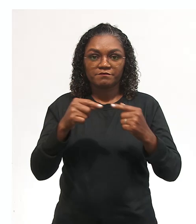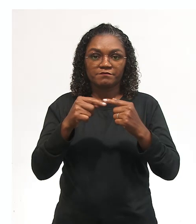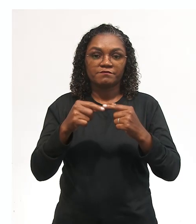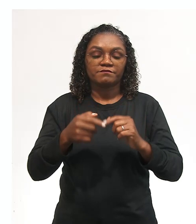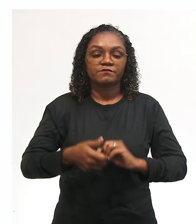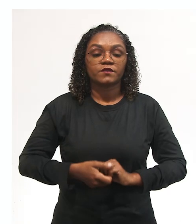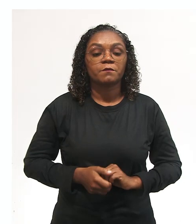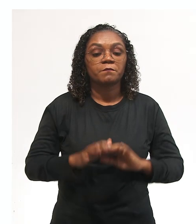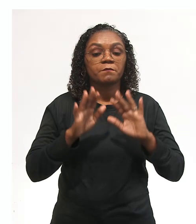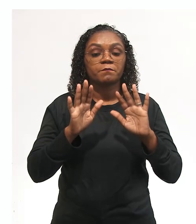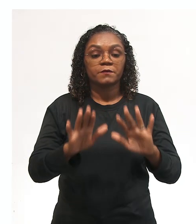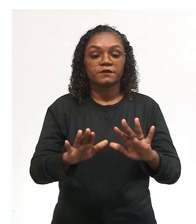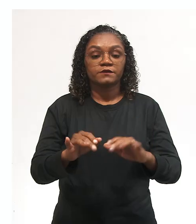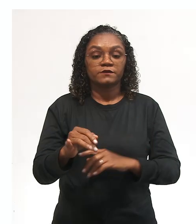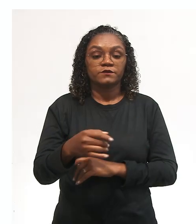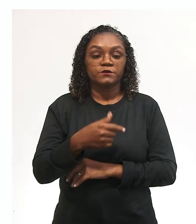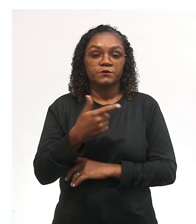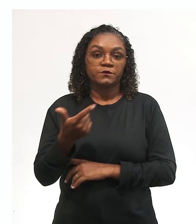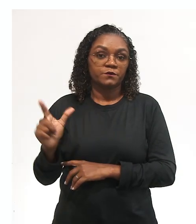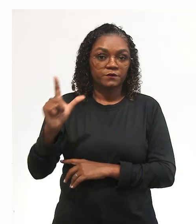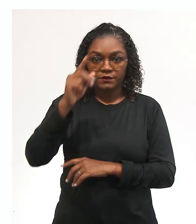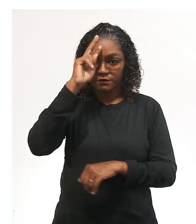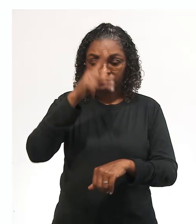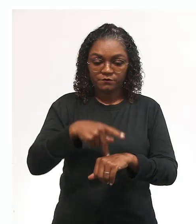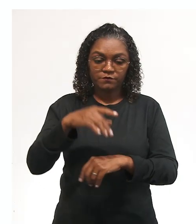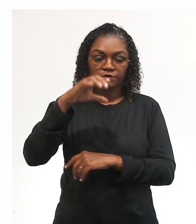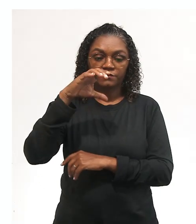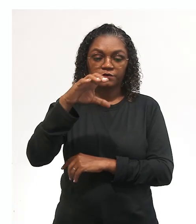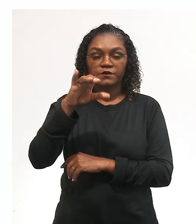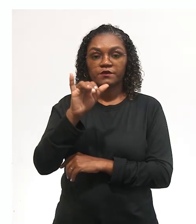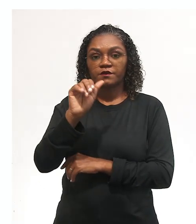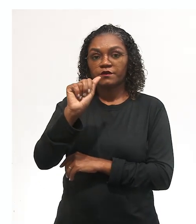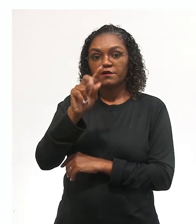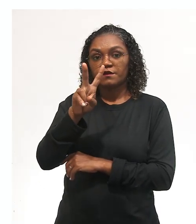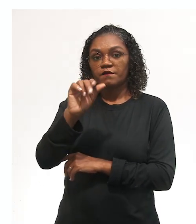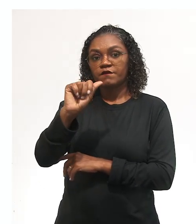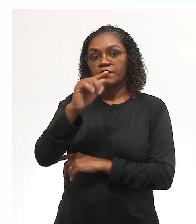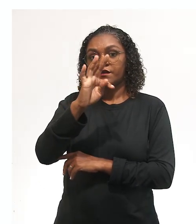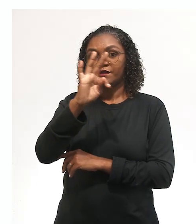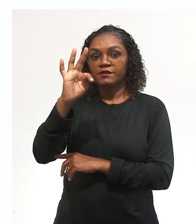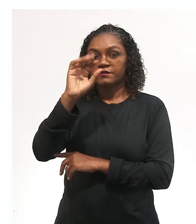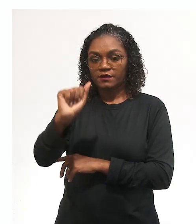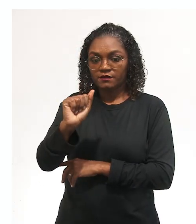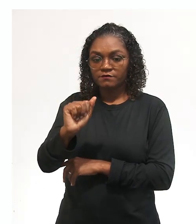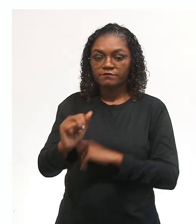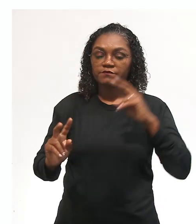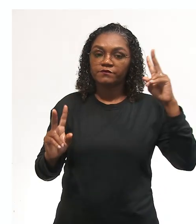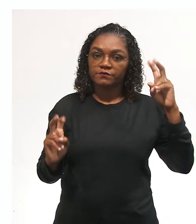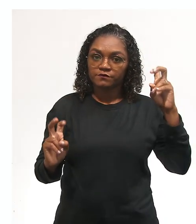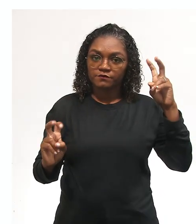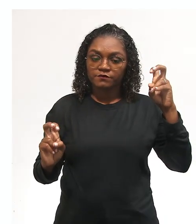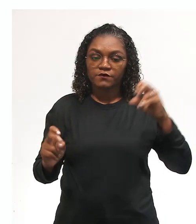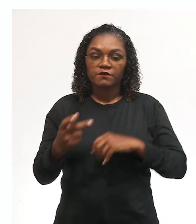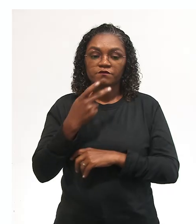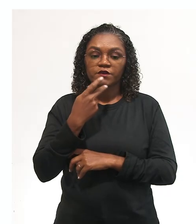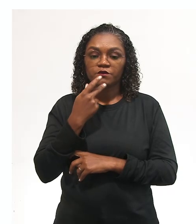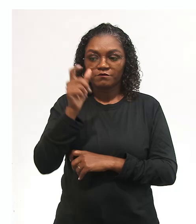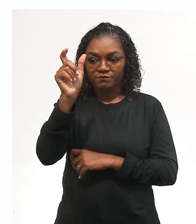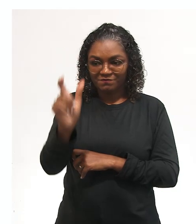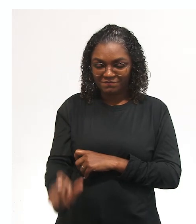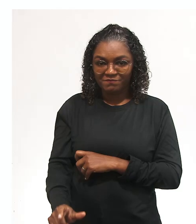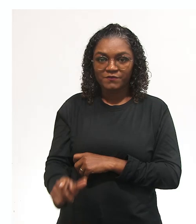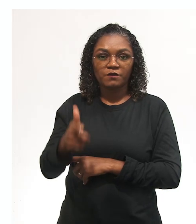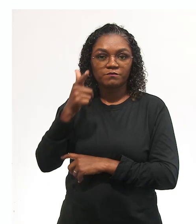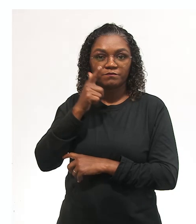nesse sentido. Agora, se a Vata, ela vai dizer que formar um ser humano na sua integralidade